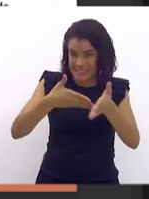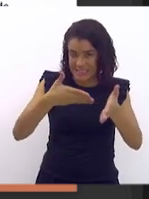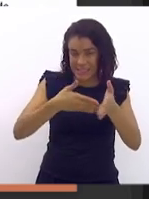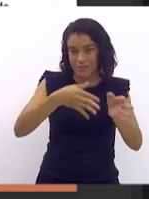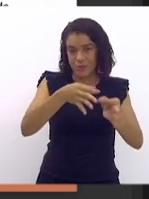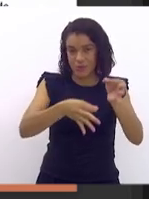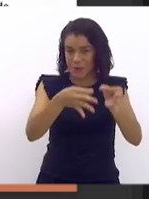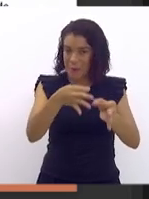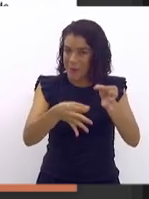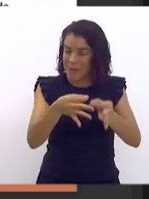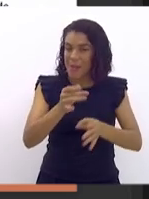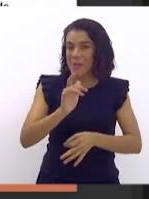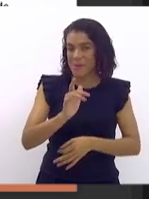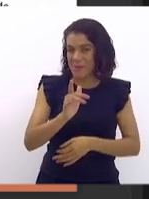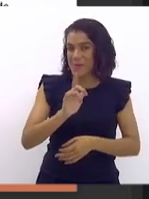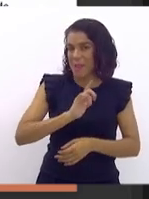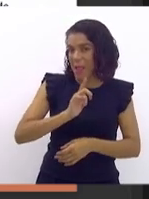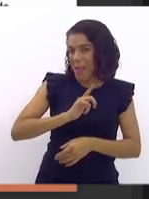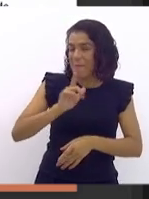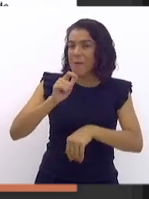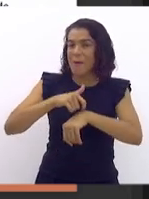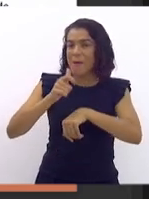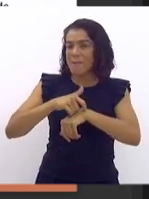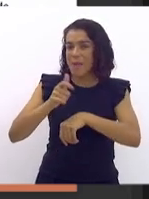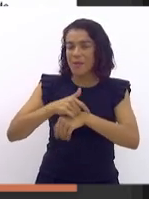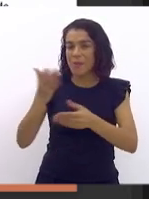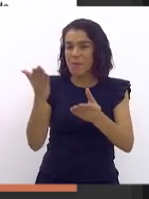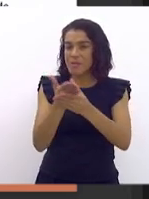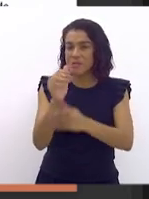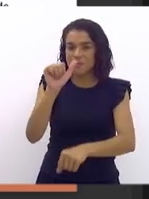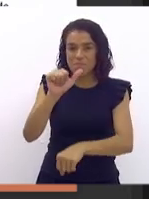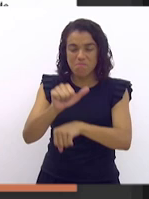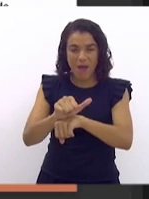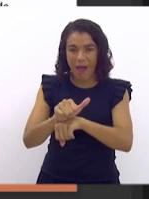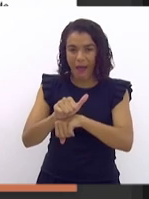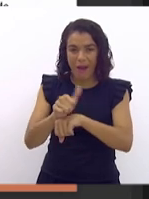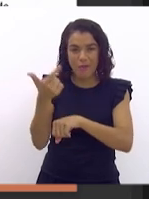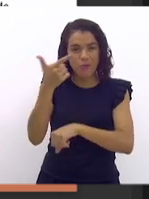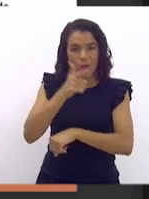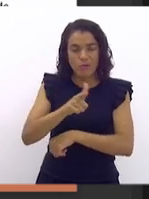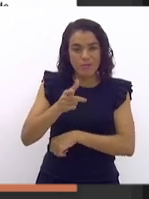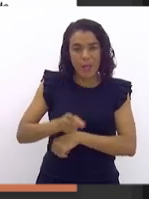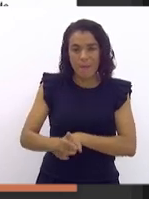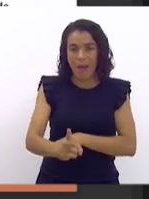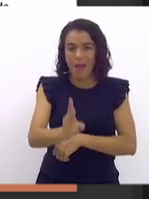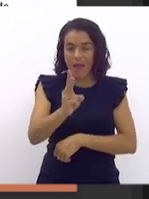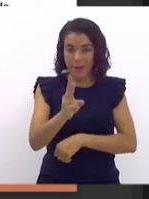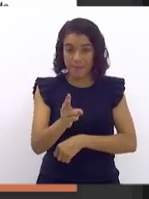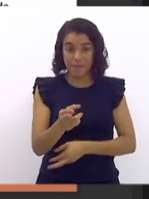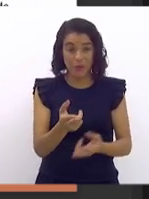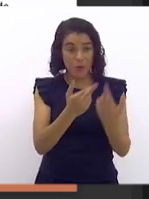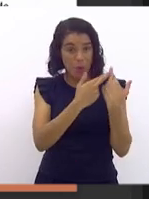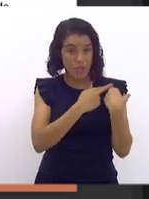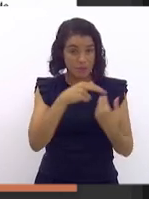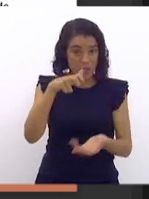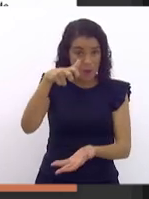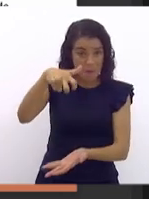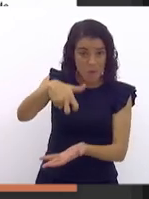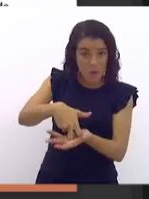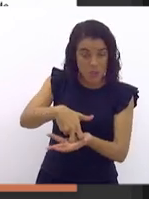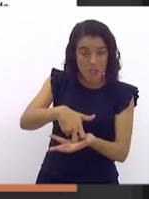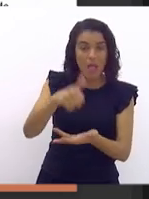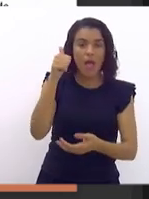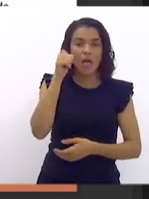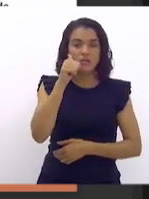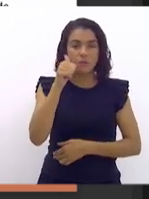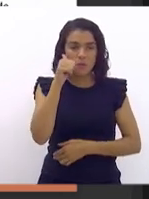desses processos? Chega um momento que eles param, que eles não vão mais adiante, ou eles têm um resultado, os responsáveis são punidos, as